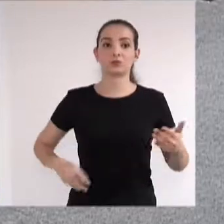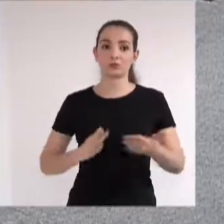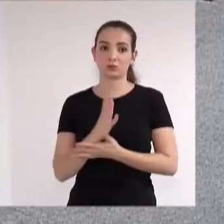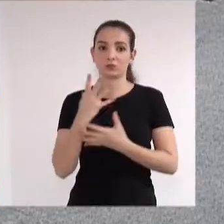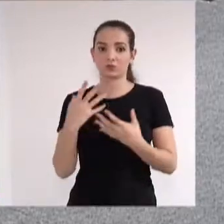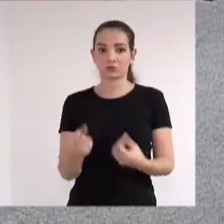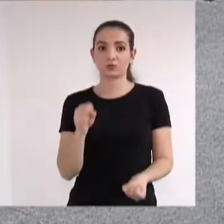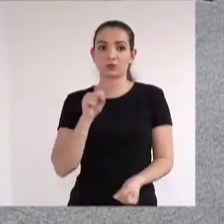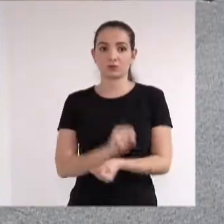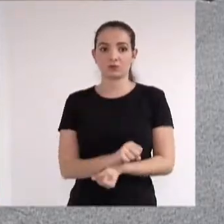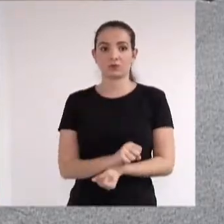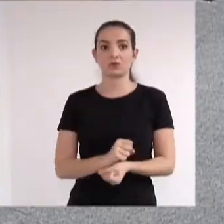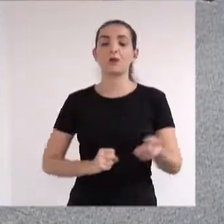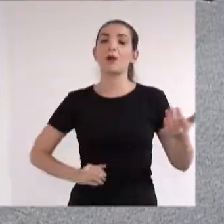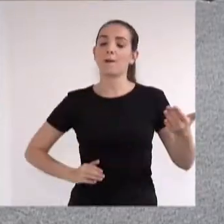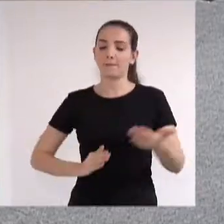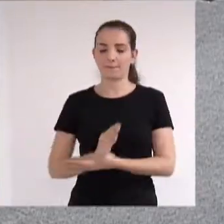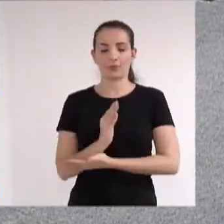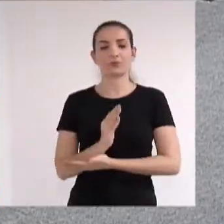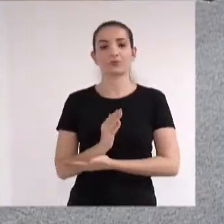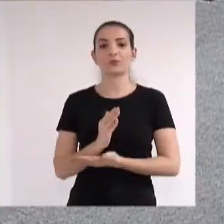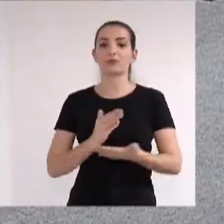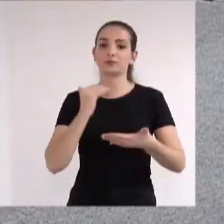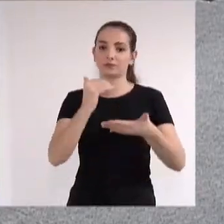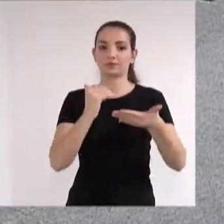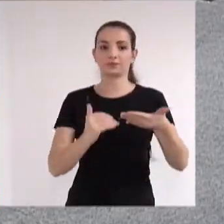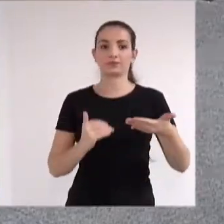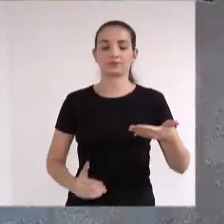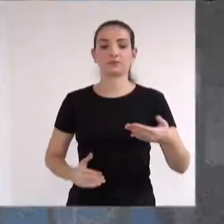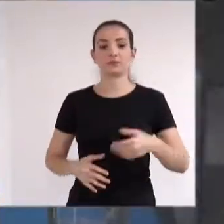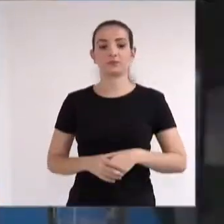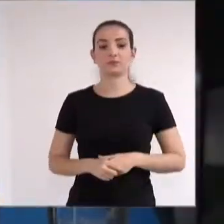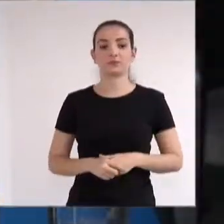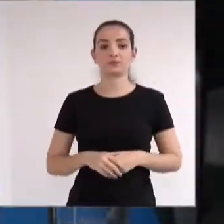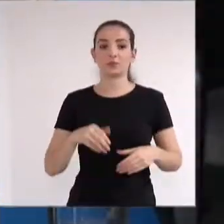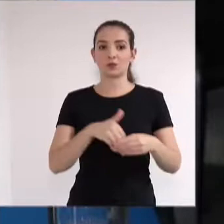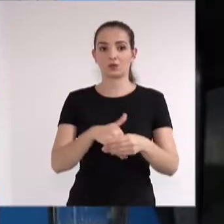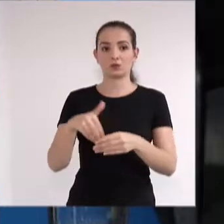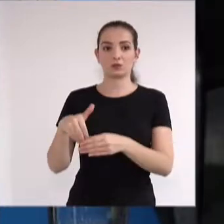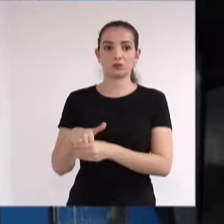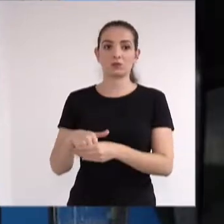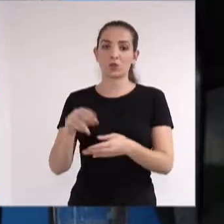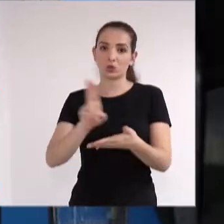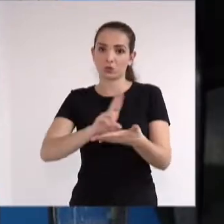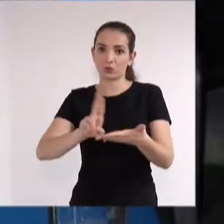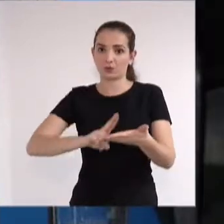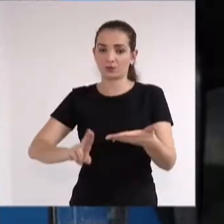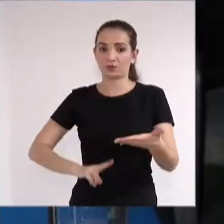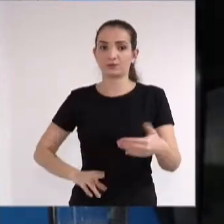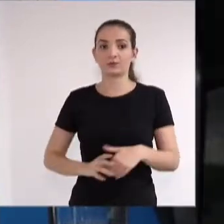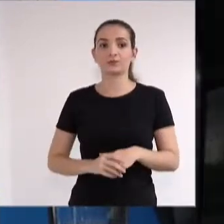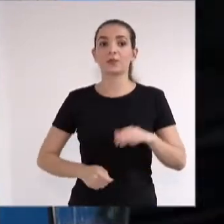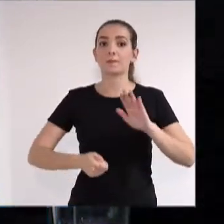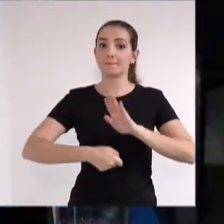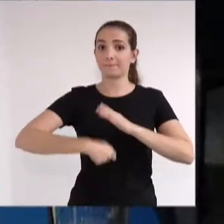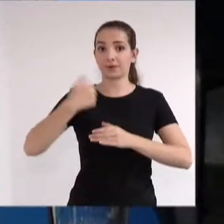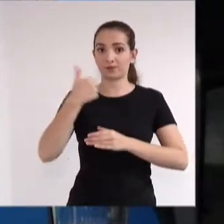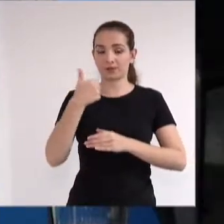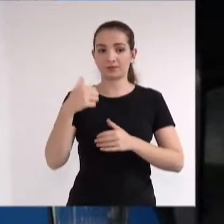aprovam permaneçam como se encontram. Aprovado ao expediente. Em votação nominal. Em